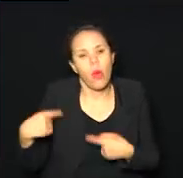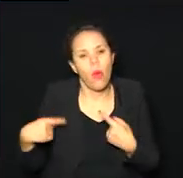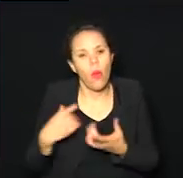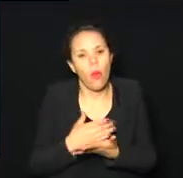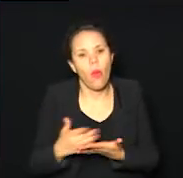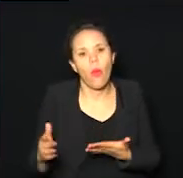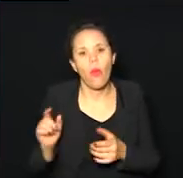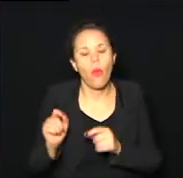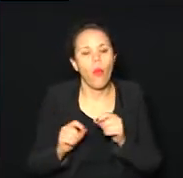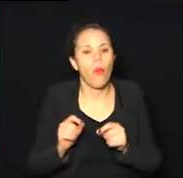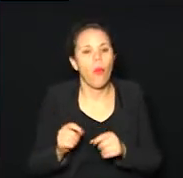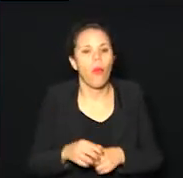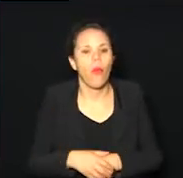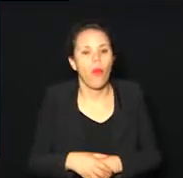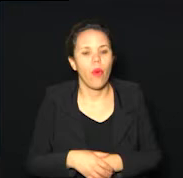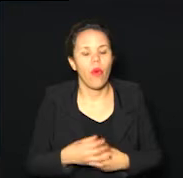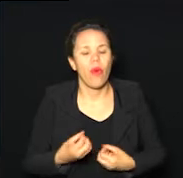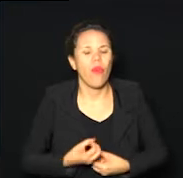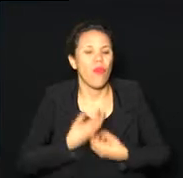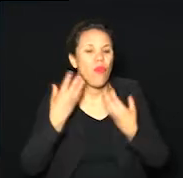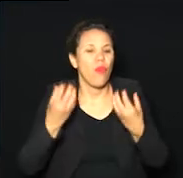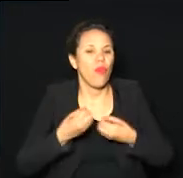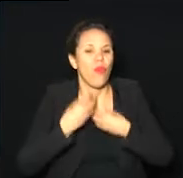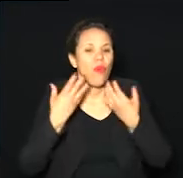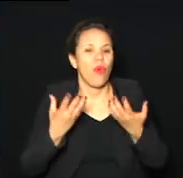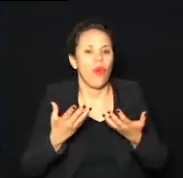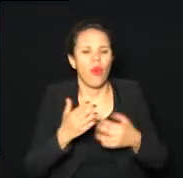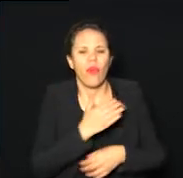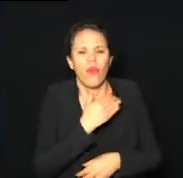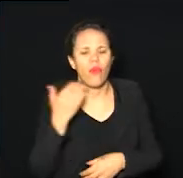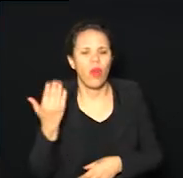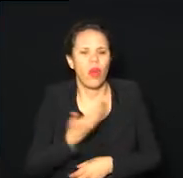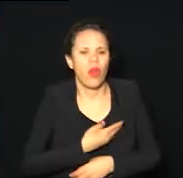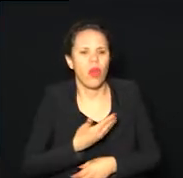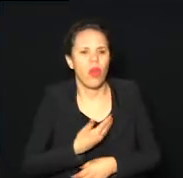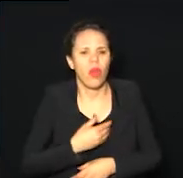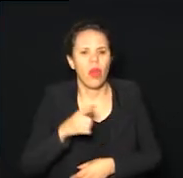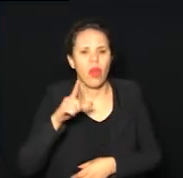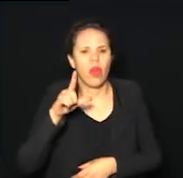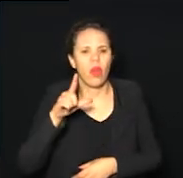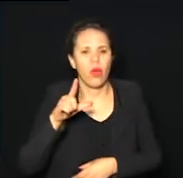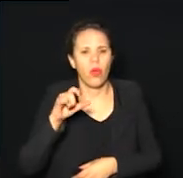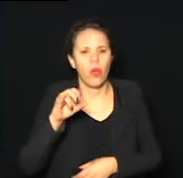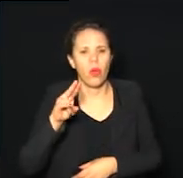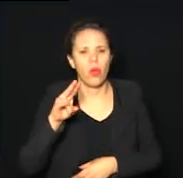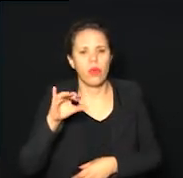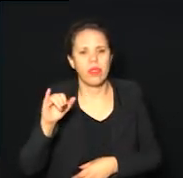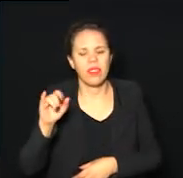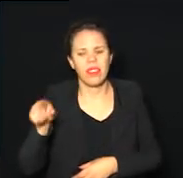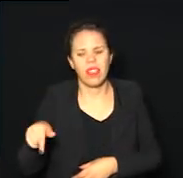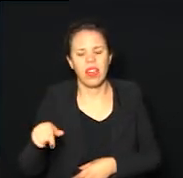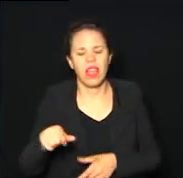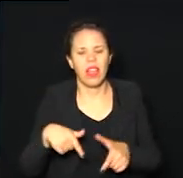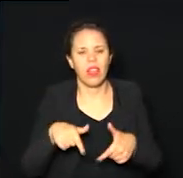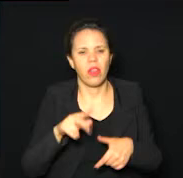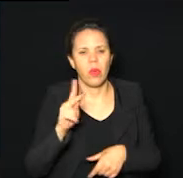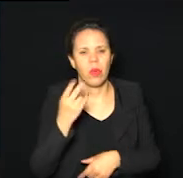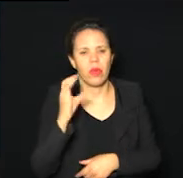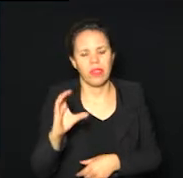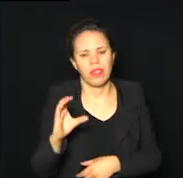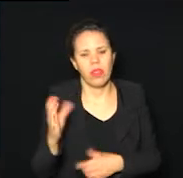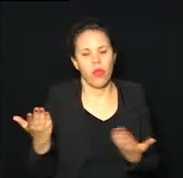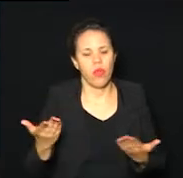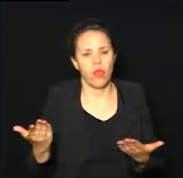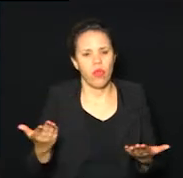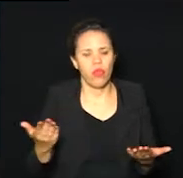com esse informe do falecimento da companheira Lucy, do HC, que faleceu